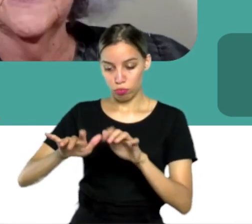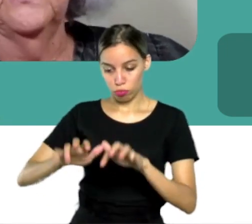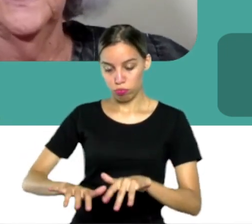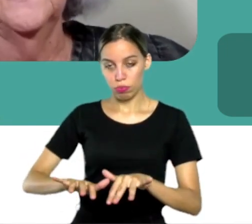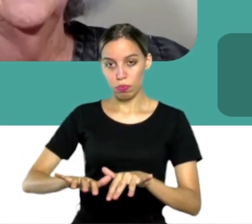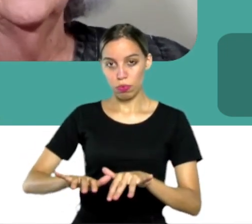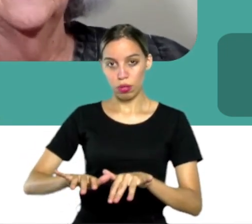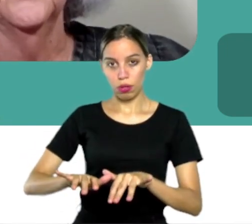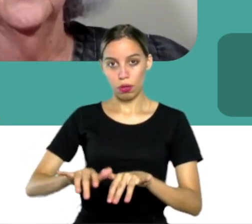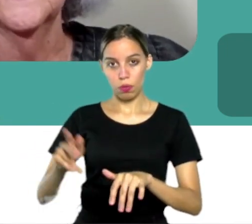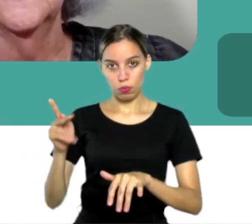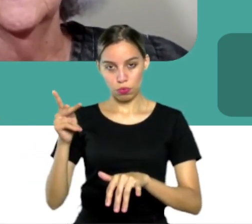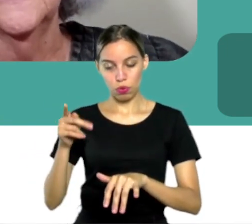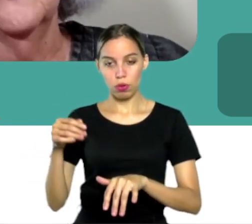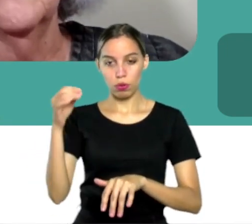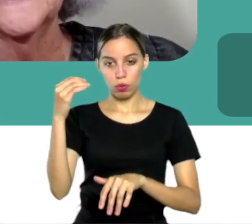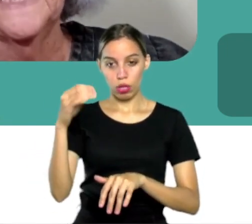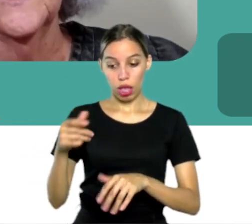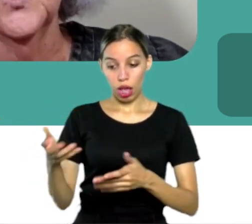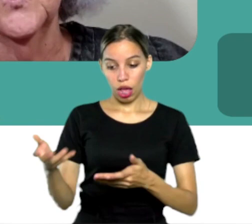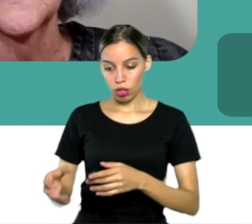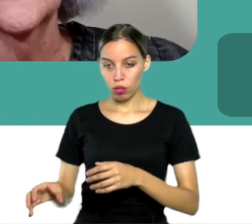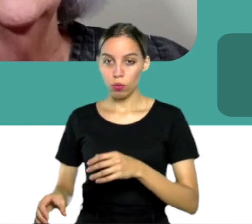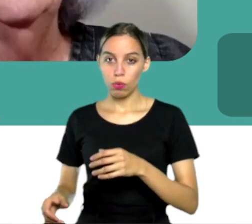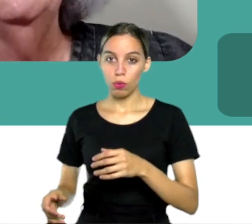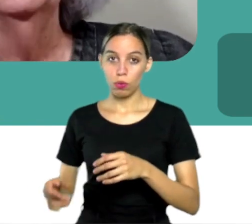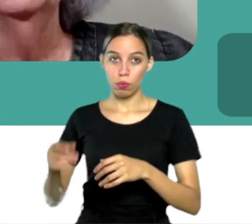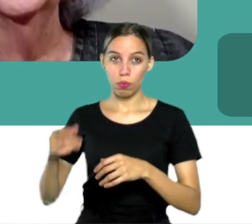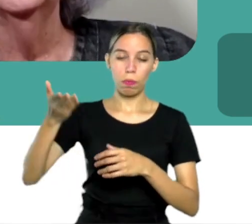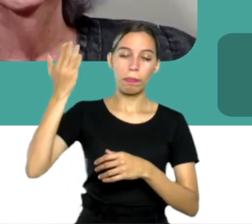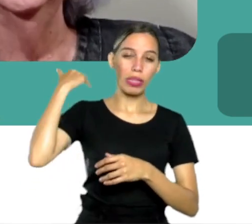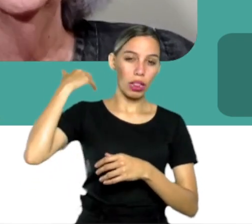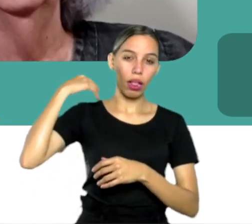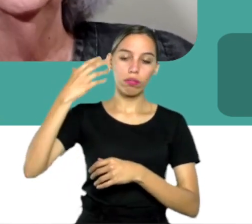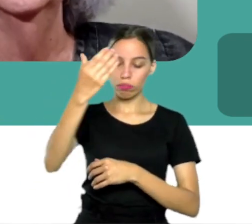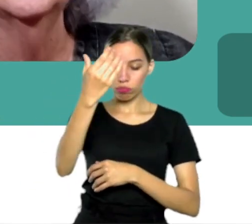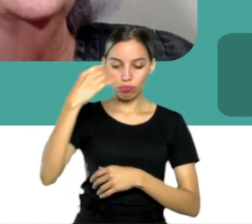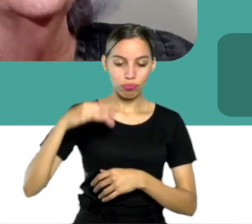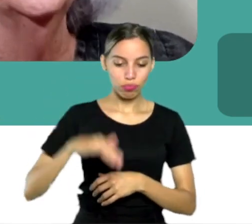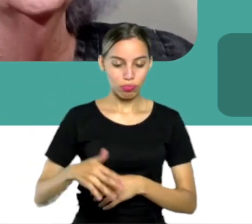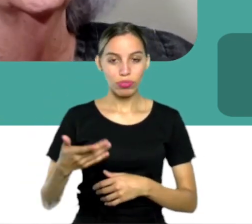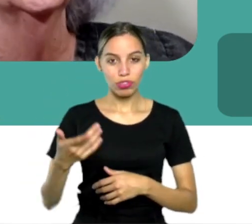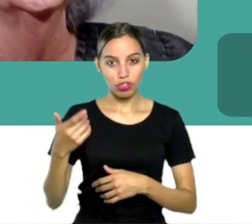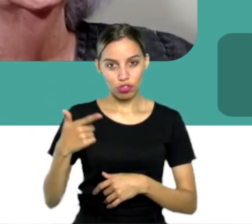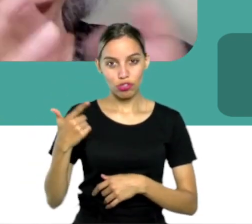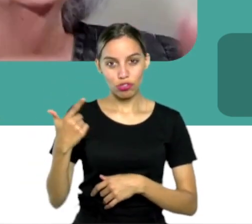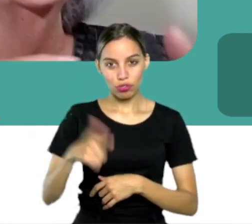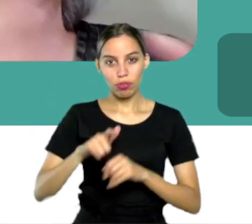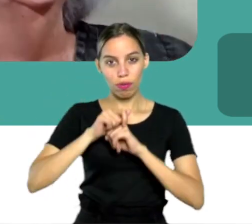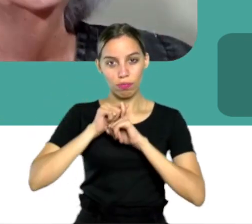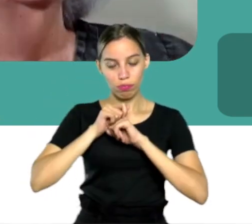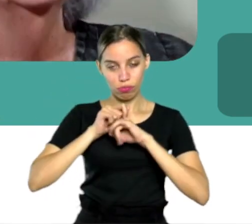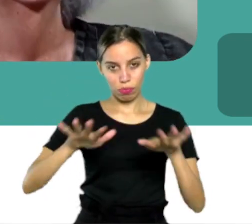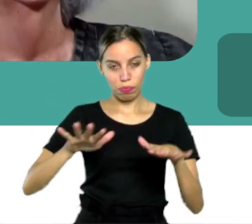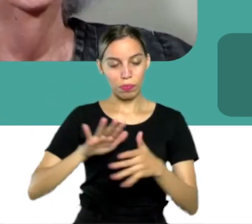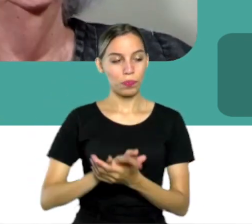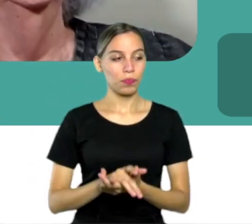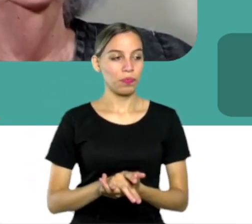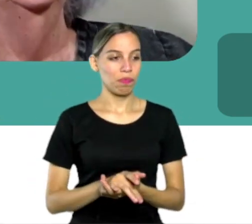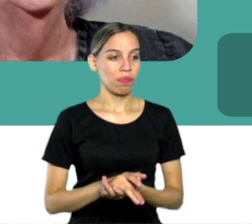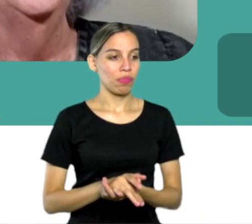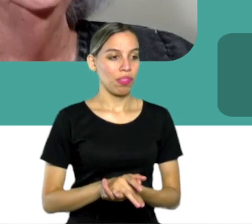menores, agora ele tem 12 anos e ela vai fazer 14, mas quando eles eram menores, à noite, cada um contava uma